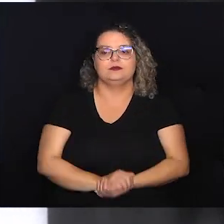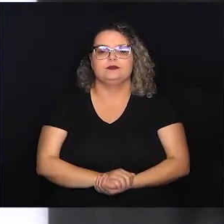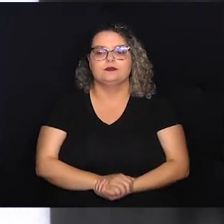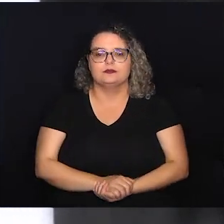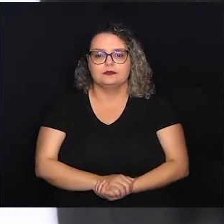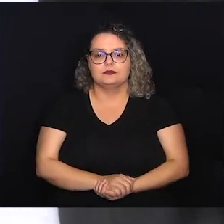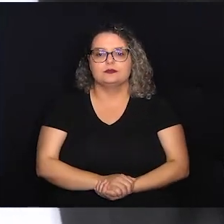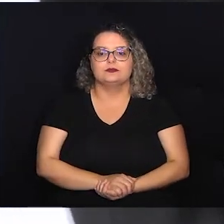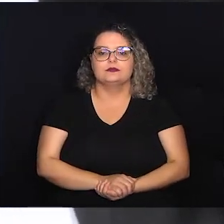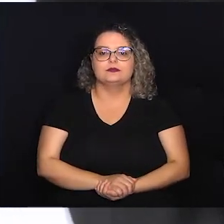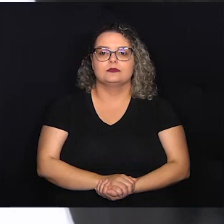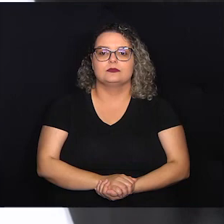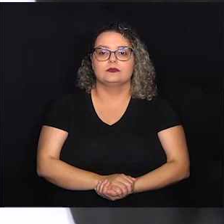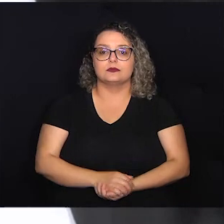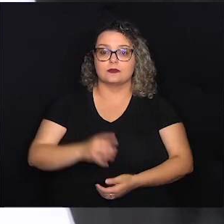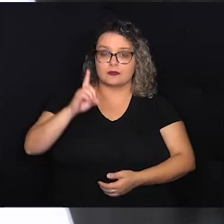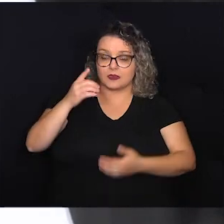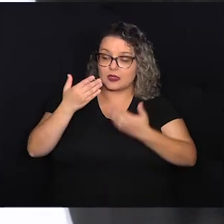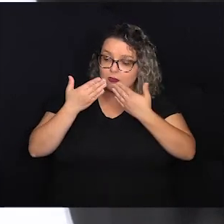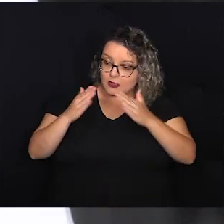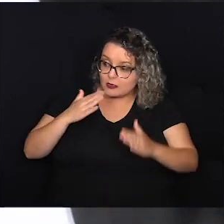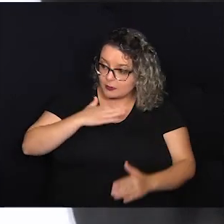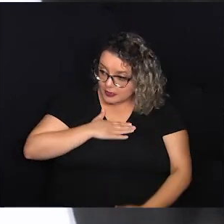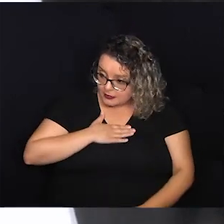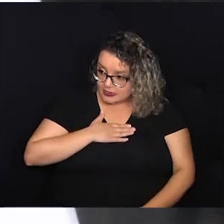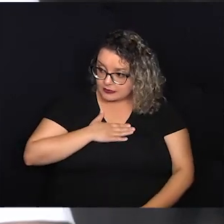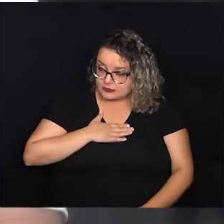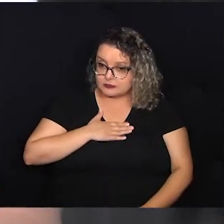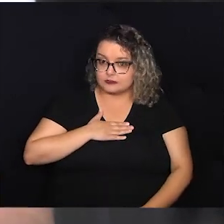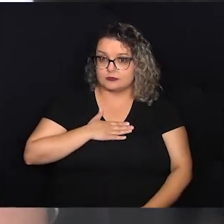falei: do mesmo jeito que Deus abriu a porta para mim,